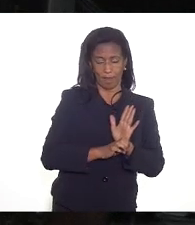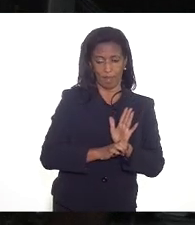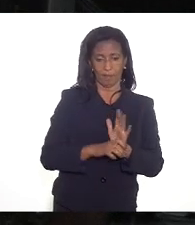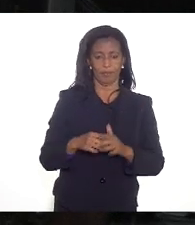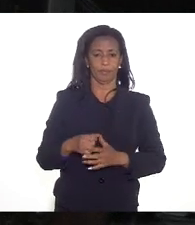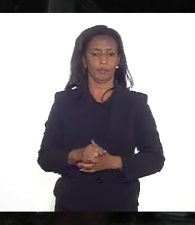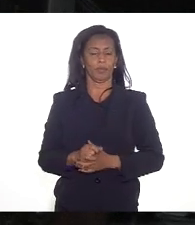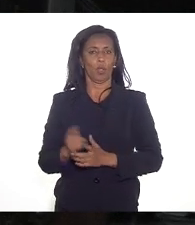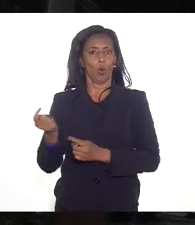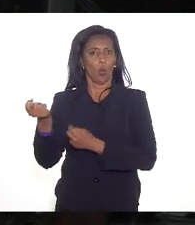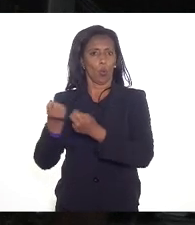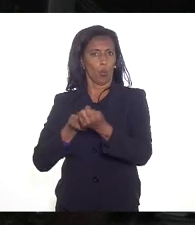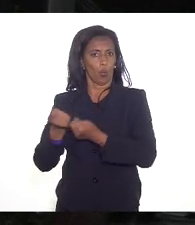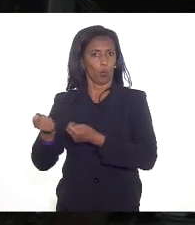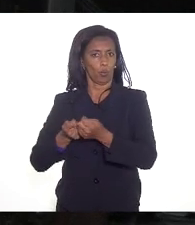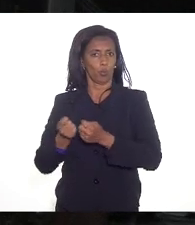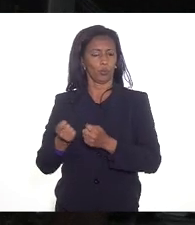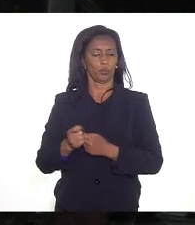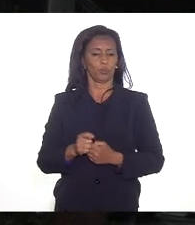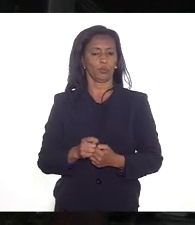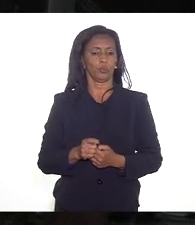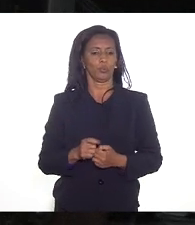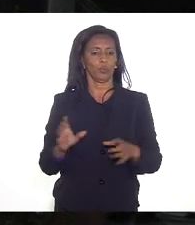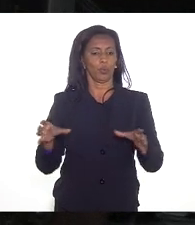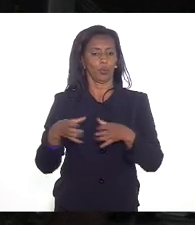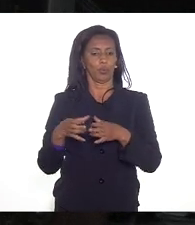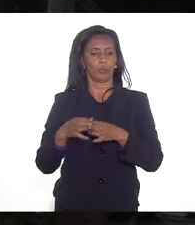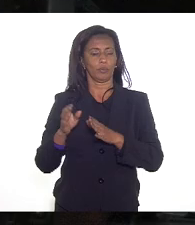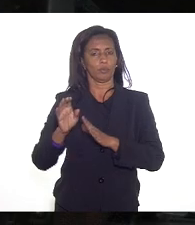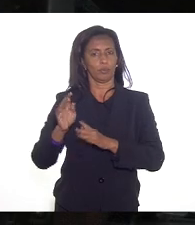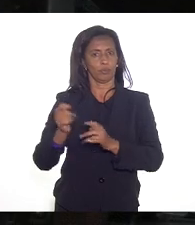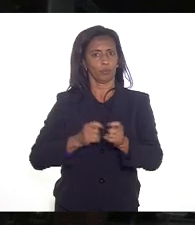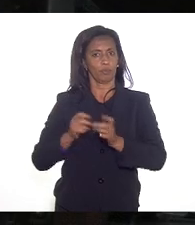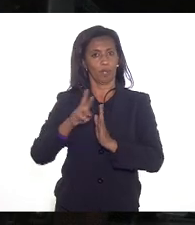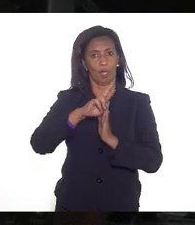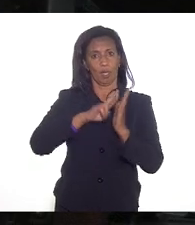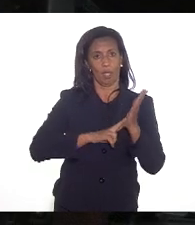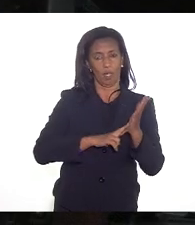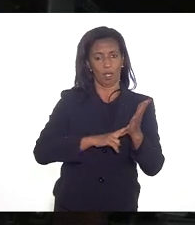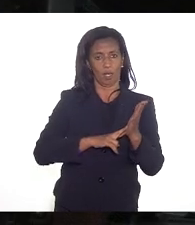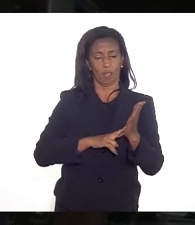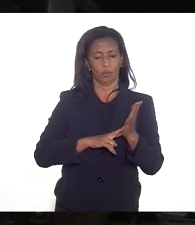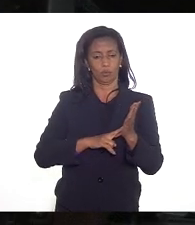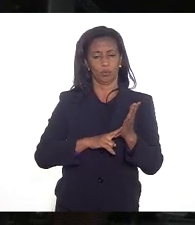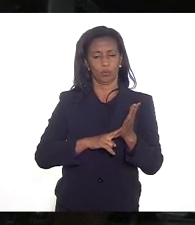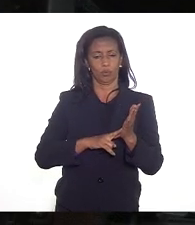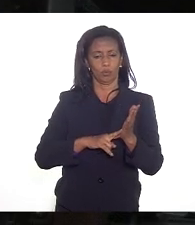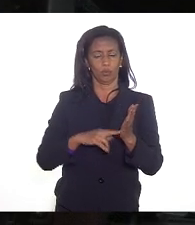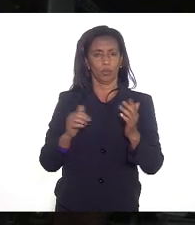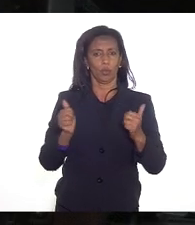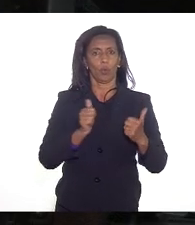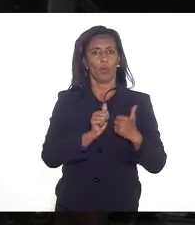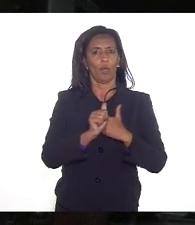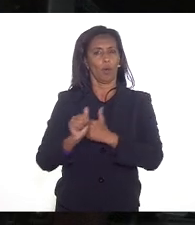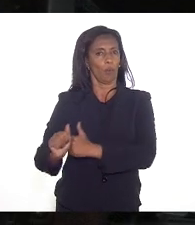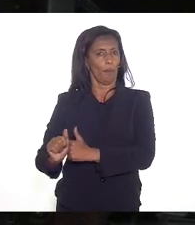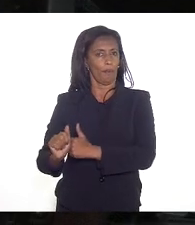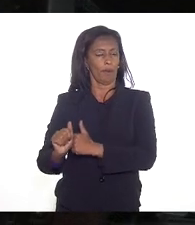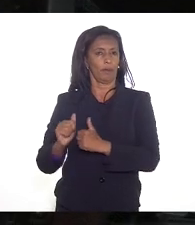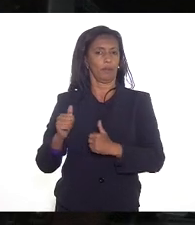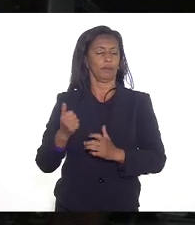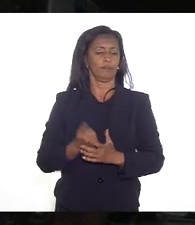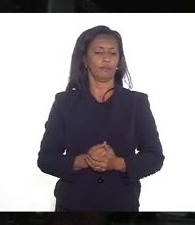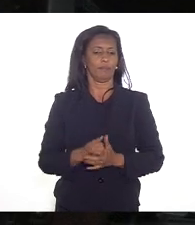financeira e controle alguma coisa de membro da comissão de Economia relator Deputado Edson albertassi aqui uma folha Lucinha waldeck Carneiro